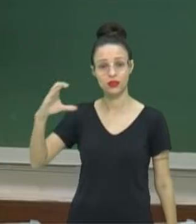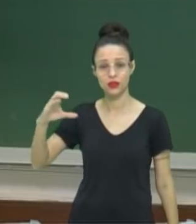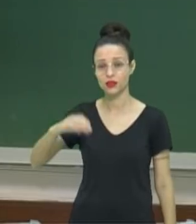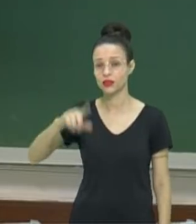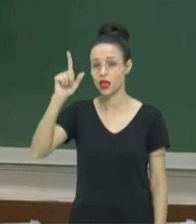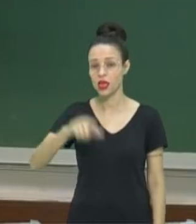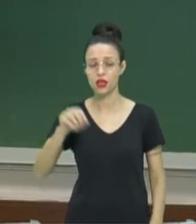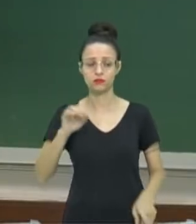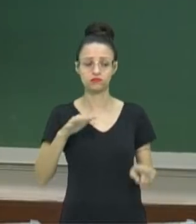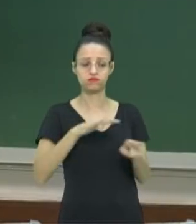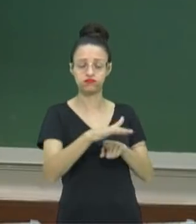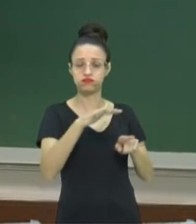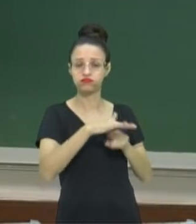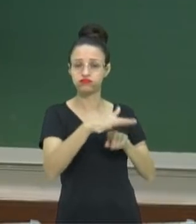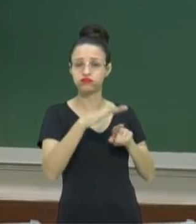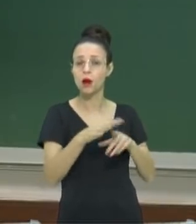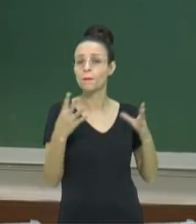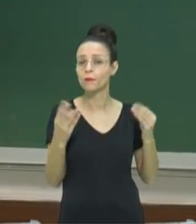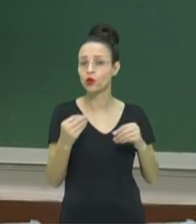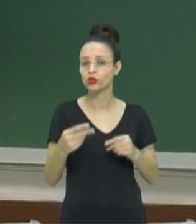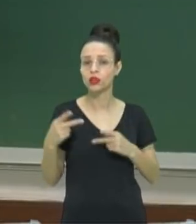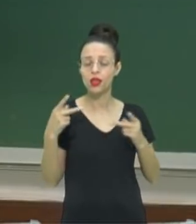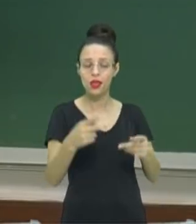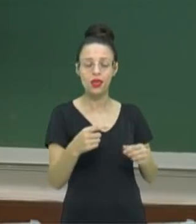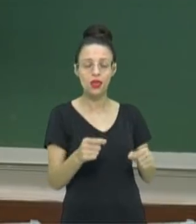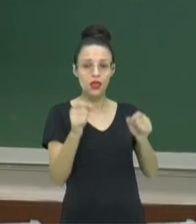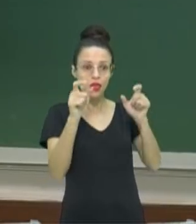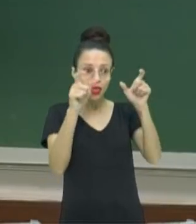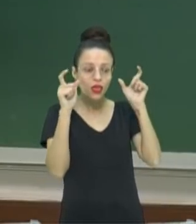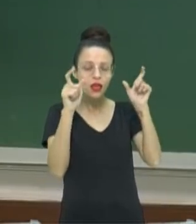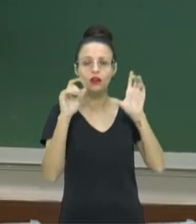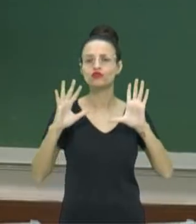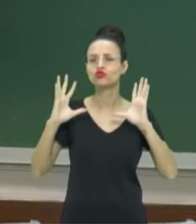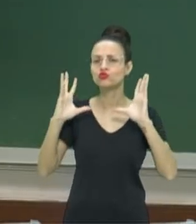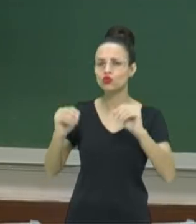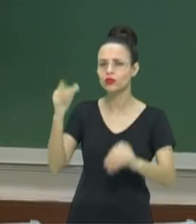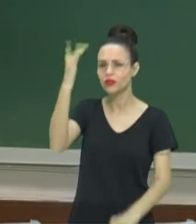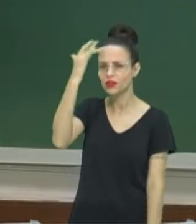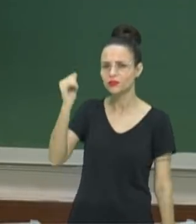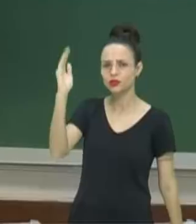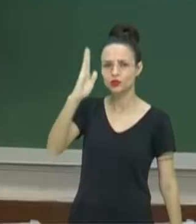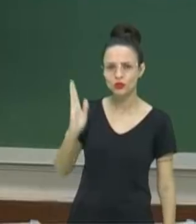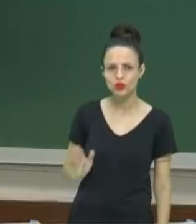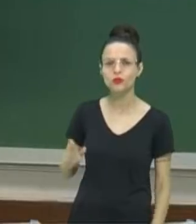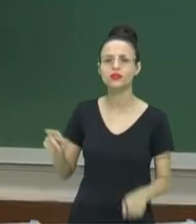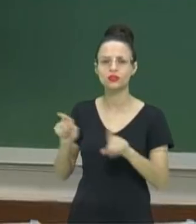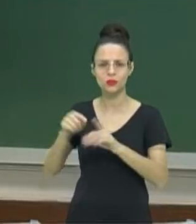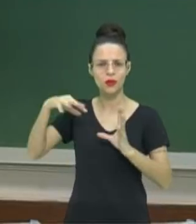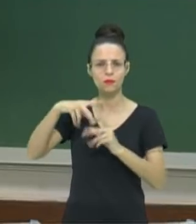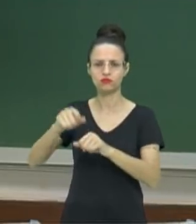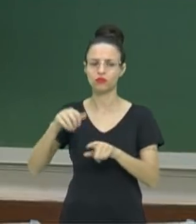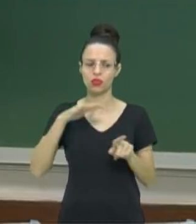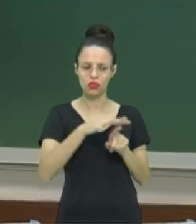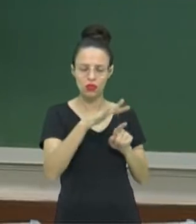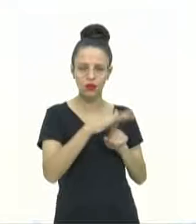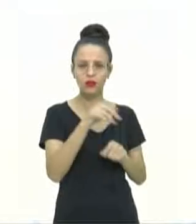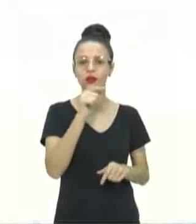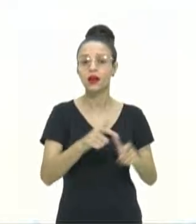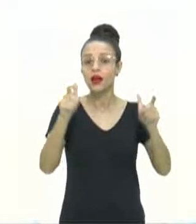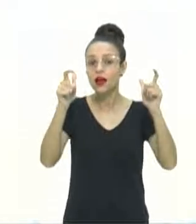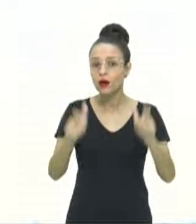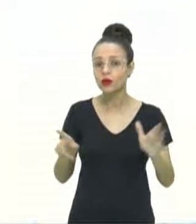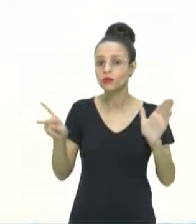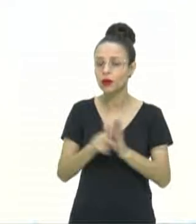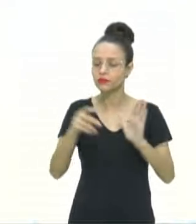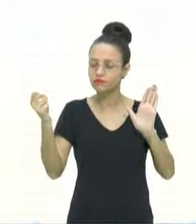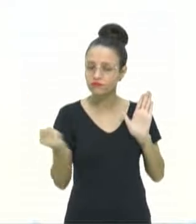são muito procuradas ali e visadas por turistas de todas as partes do Brasil e do mundo. Pontos turísticos que são patrimônios